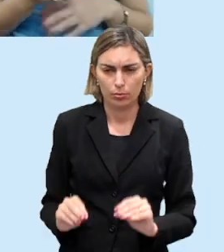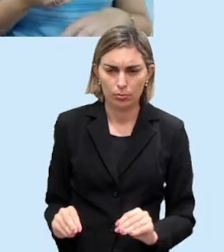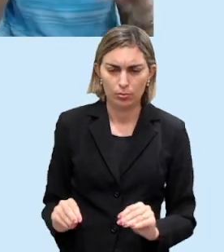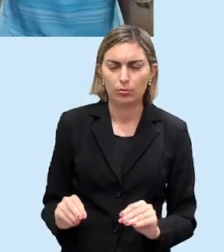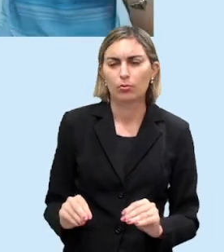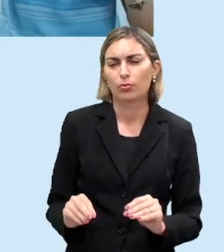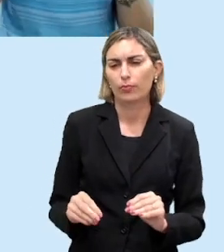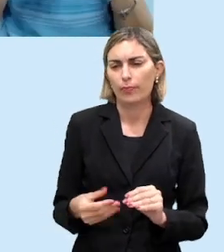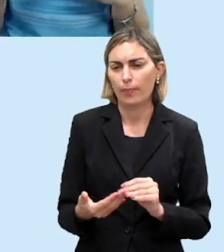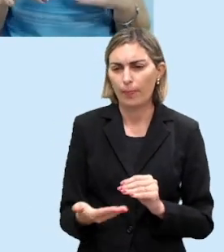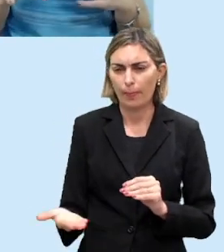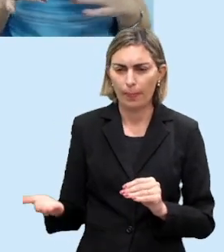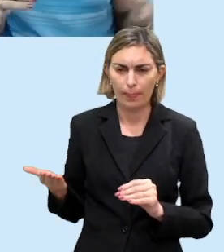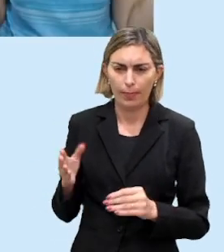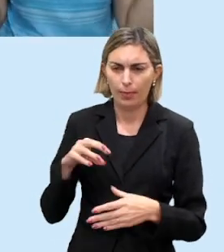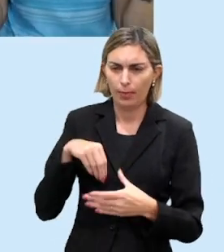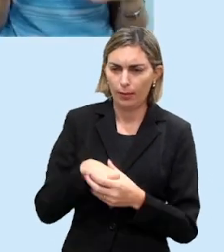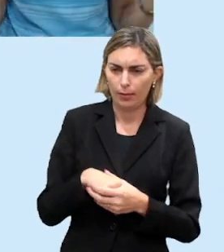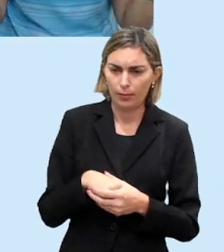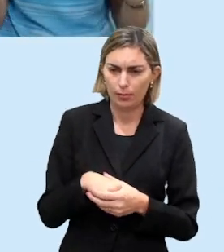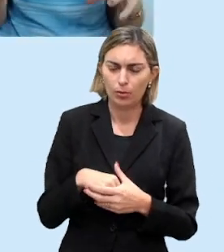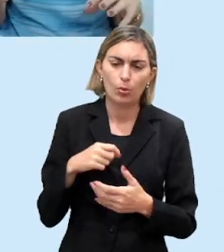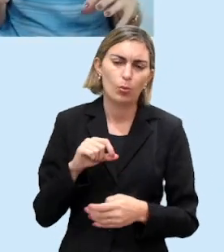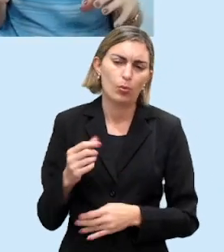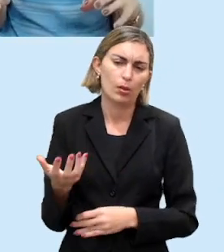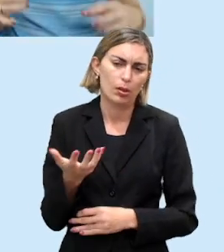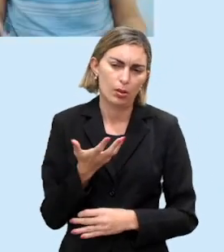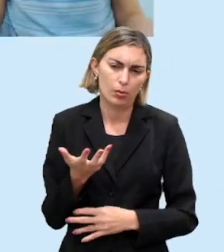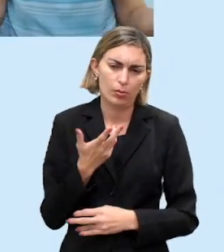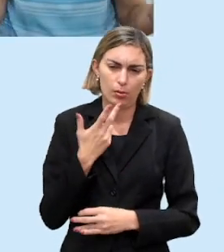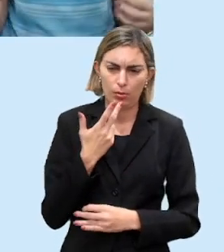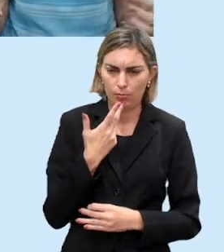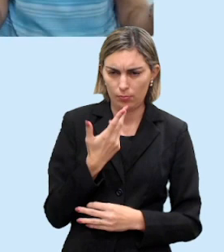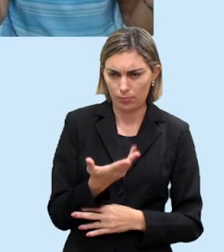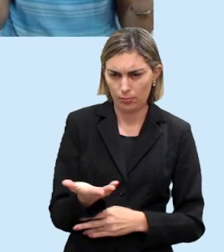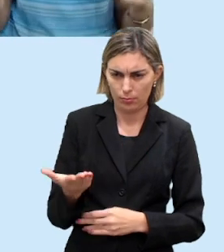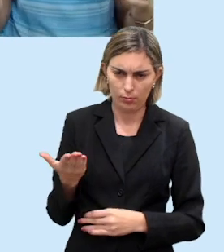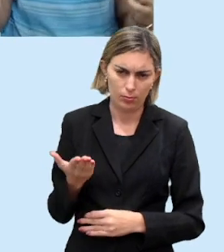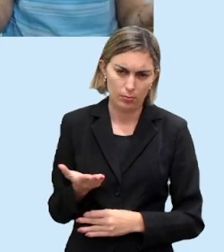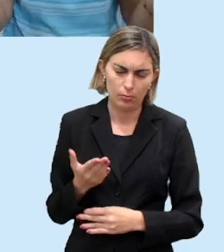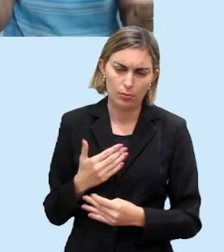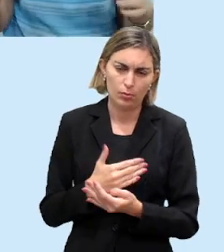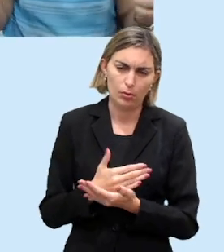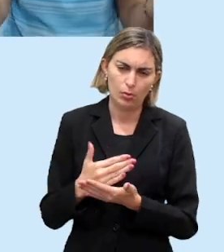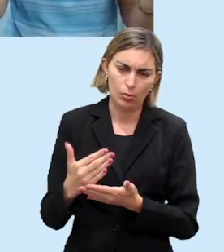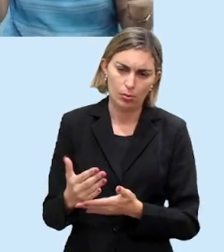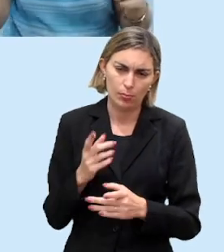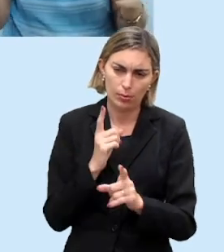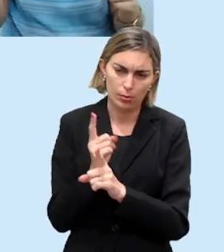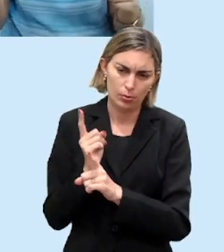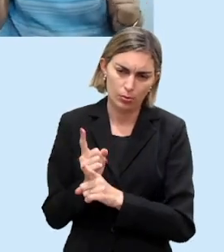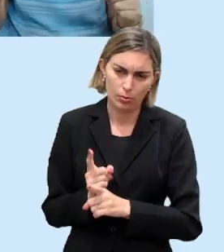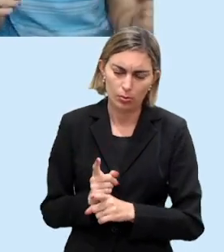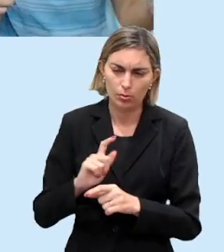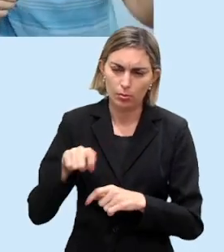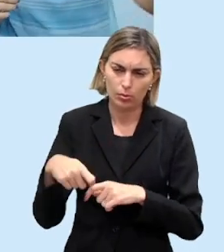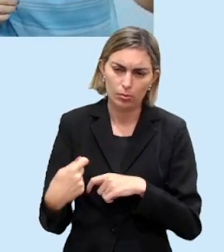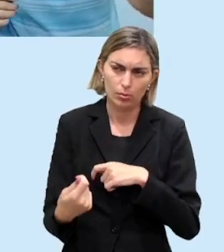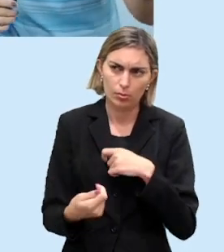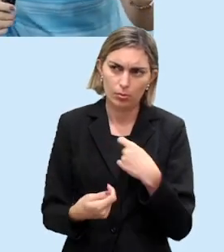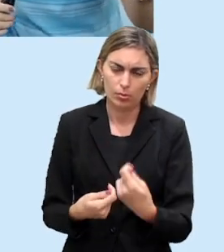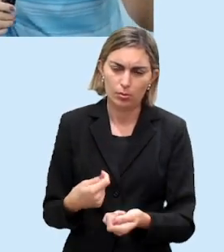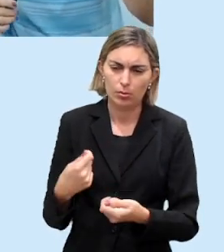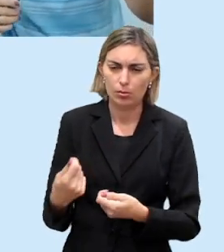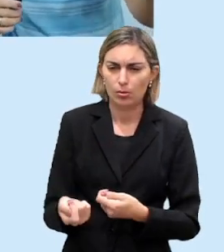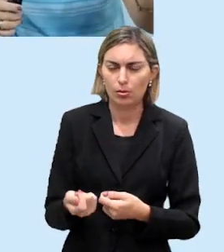que estão ali dentro. O que é que eu quero dizer com isso? Quando a gente começa a encontrar significados